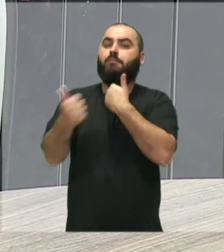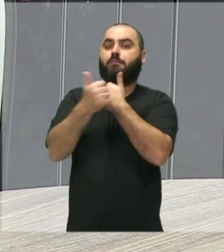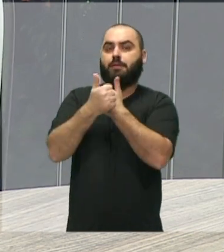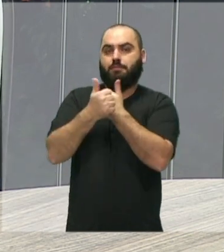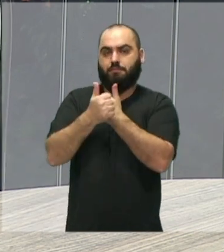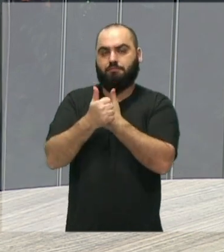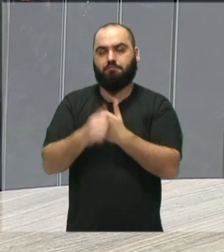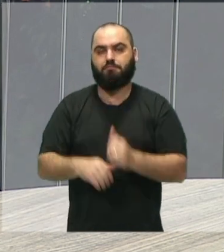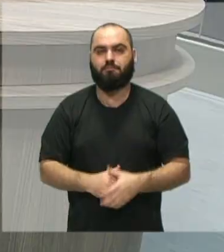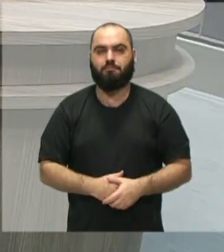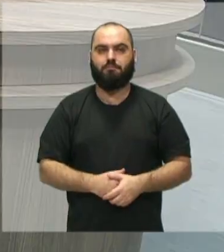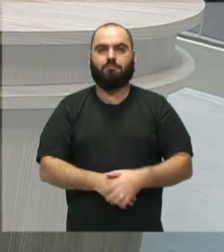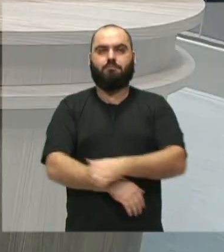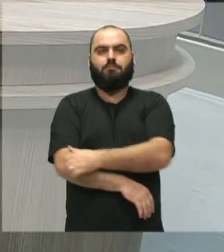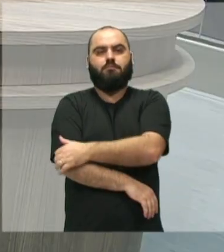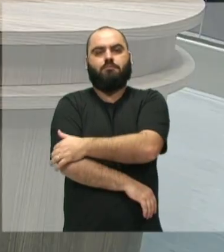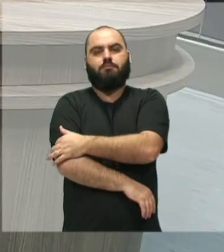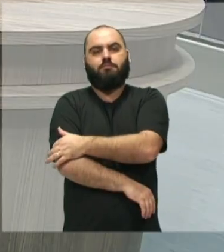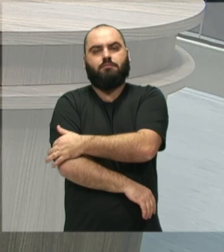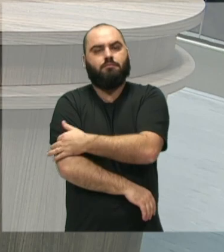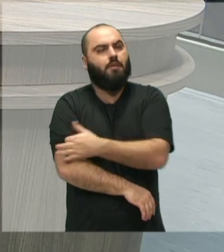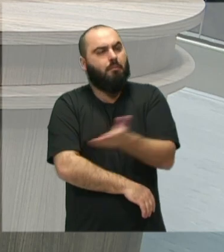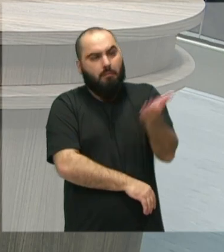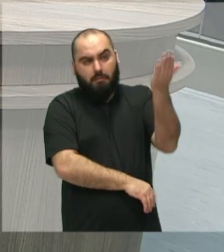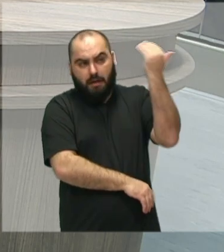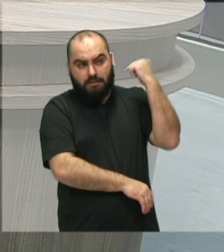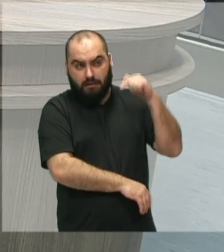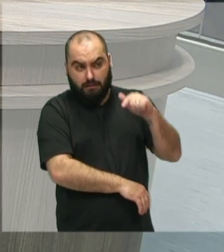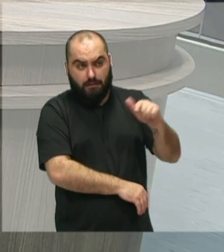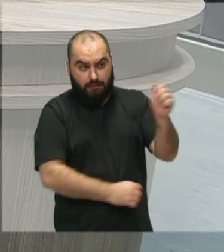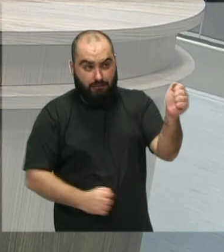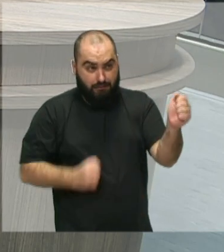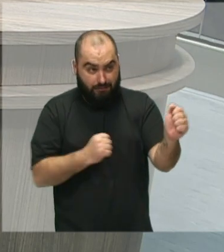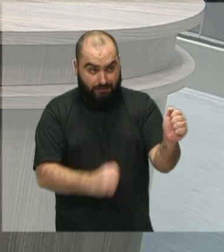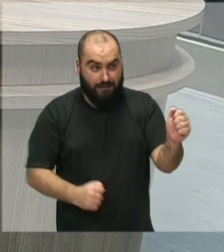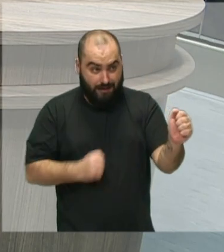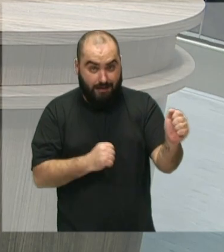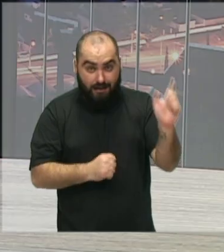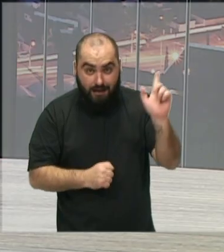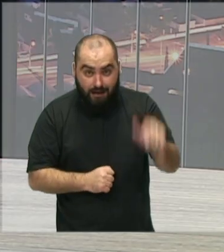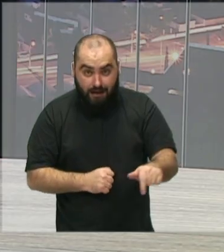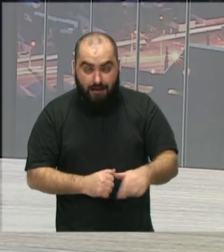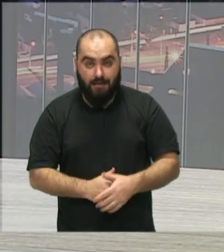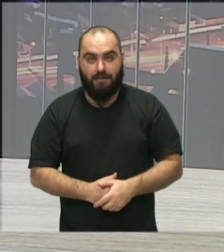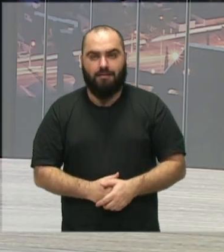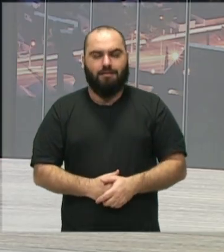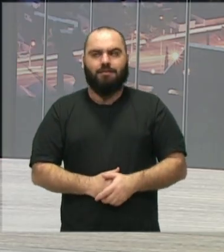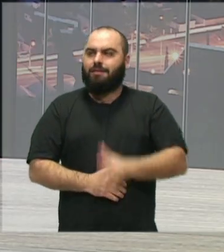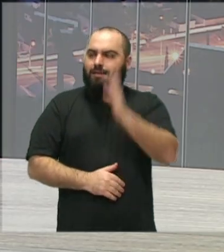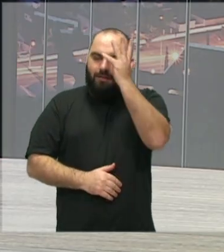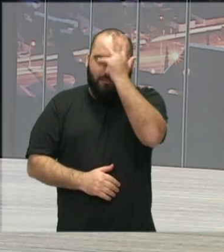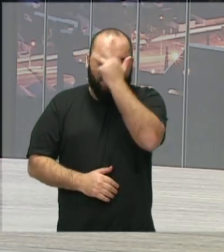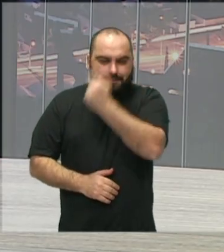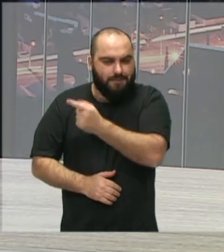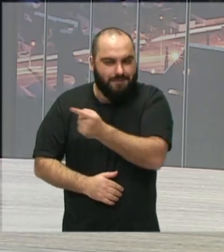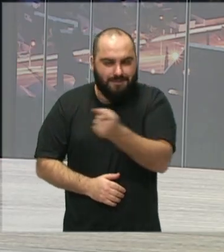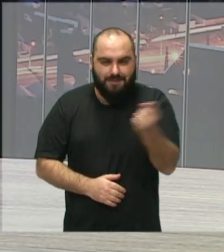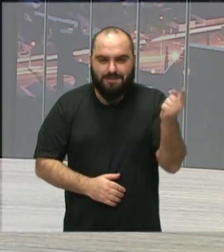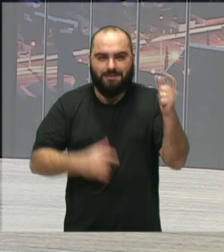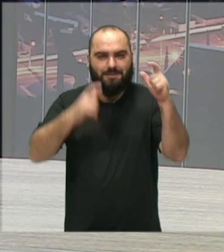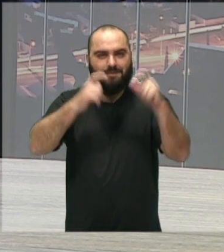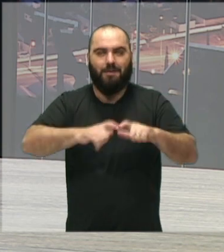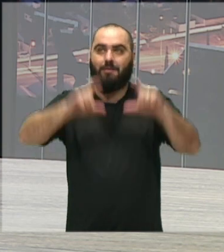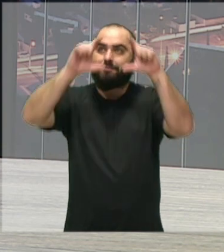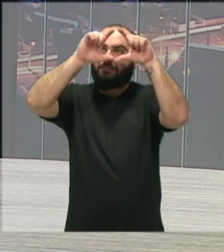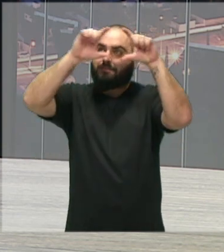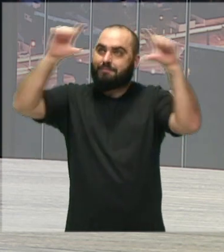próximos, no caso. E ali foi uma estação de trem, né? tão bonitinho a